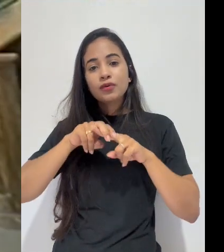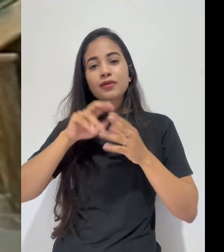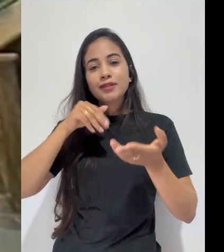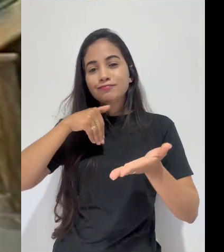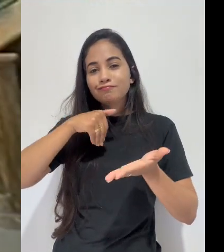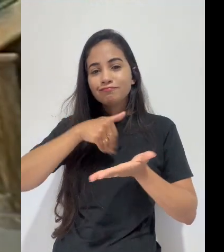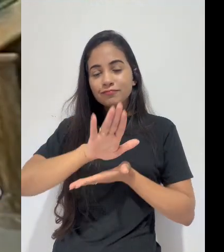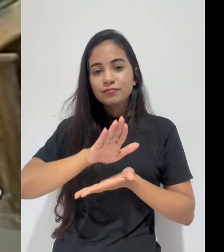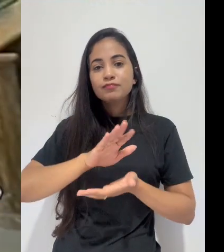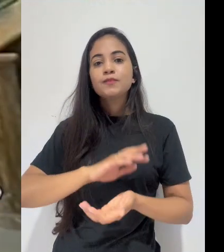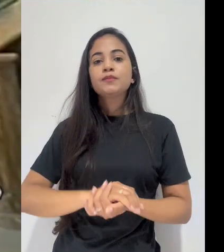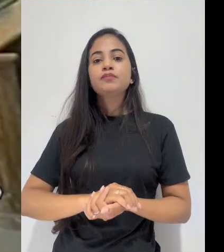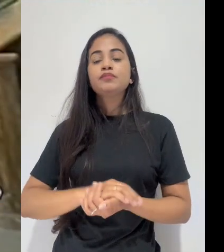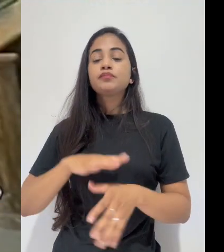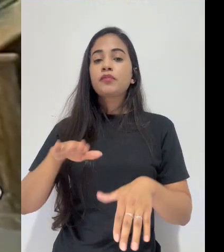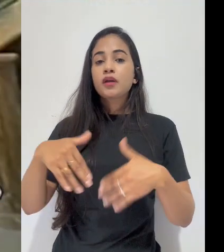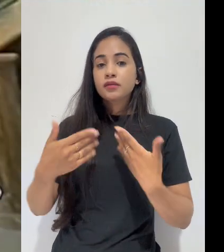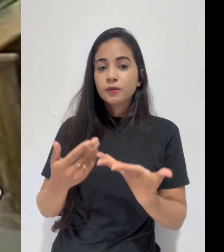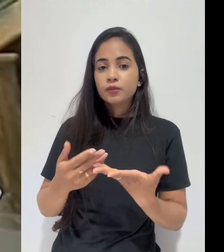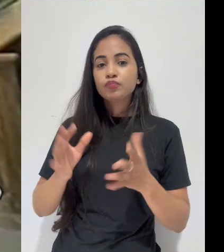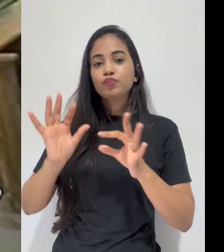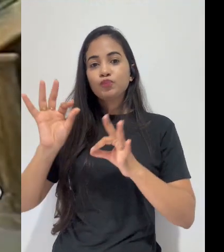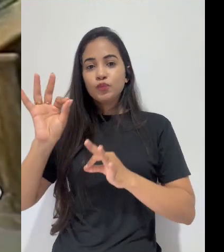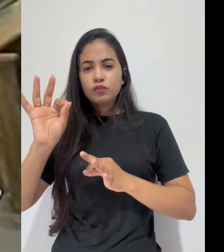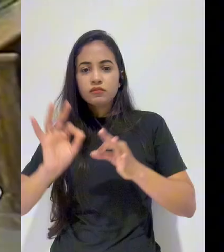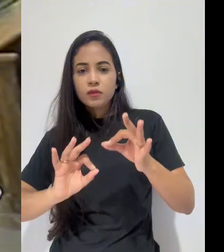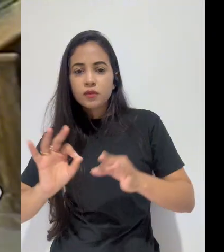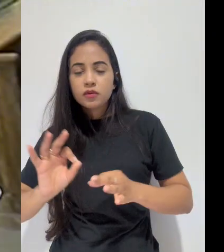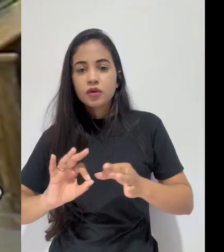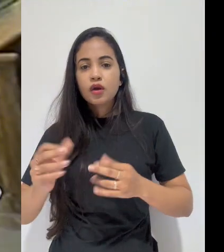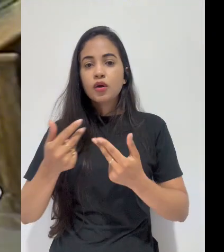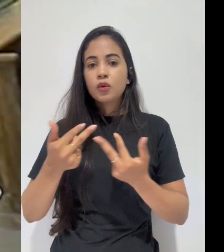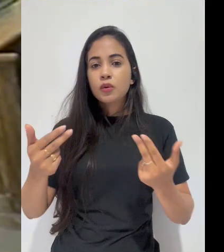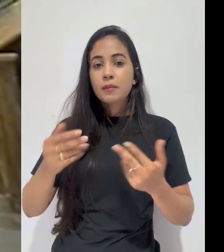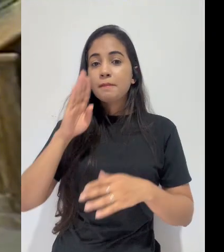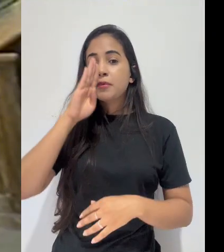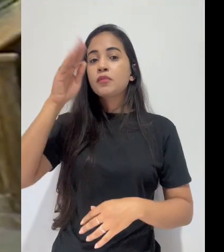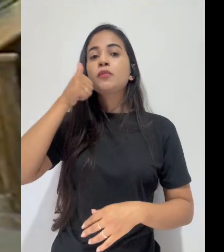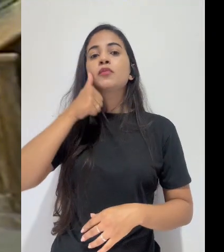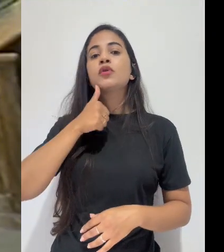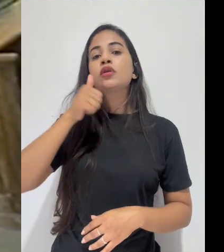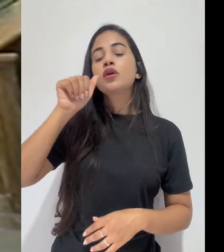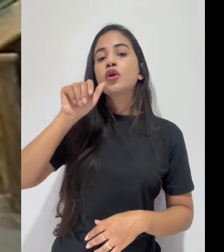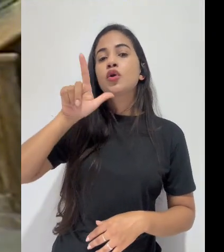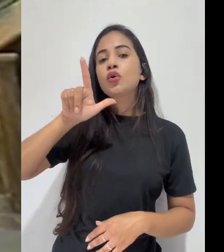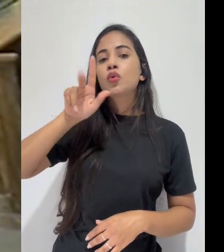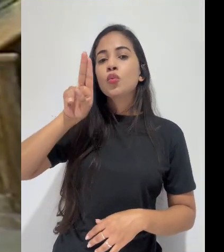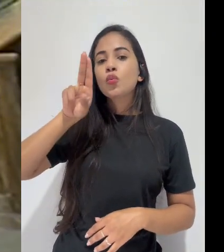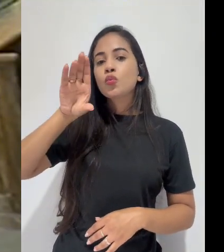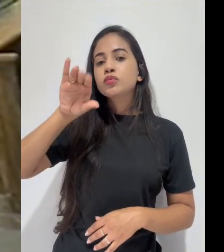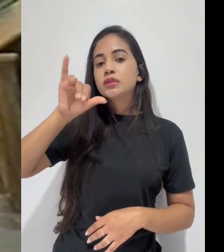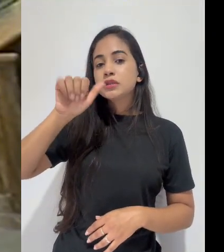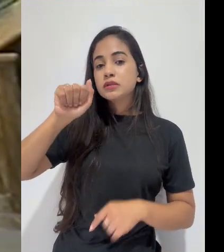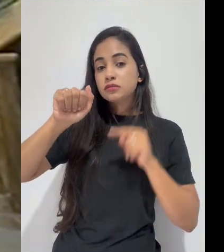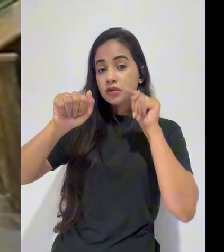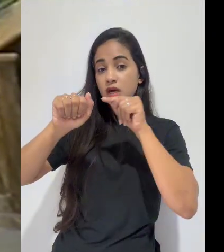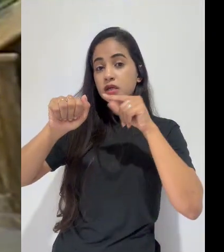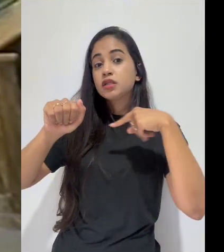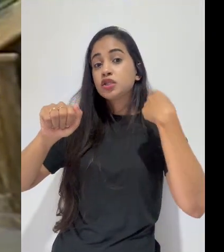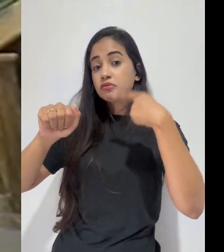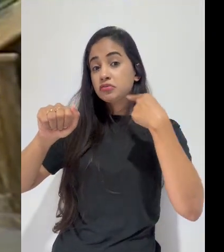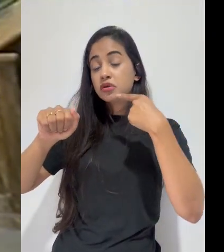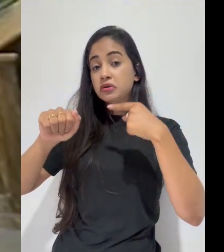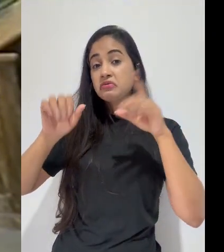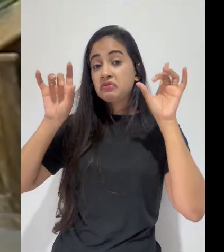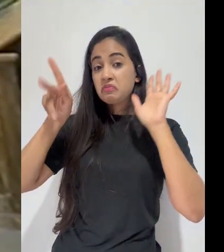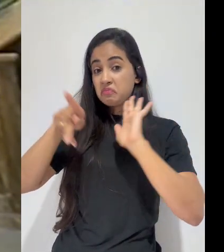demissão. Colocamos a nossa estrutura à sua disposição, a partir principalmente da companheira Dora Lúcia, advogada, militante